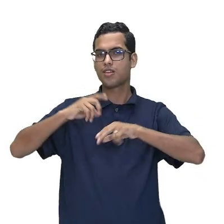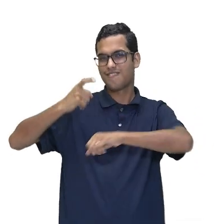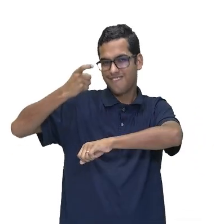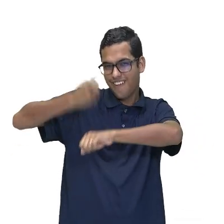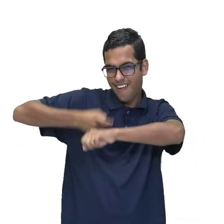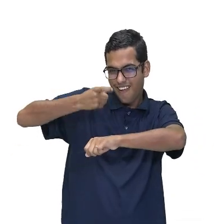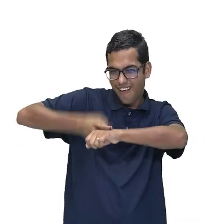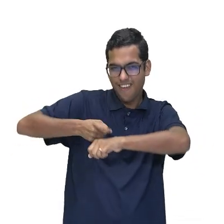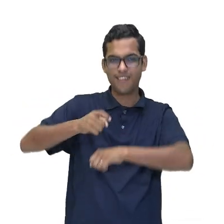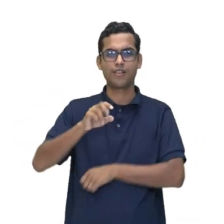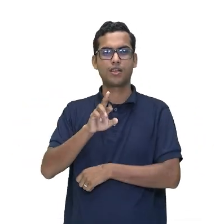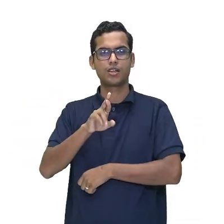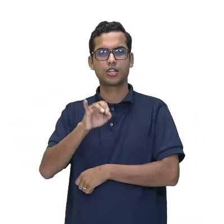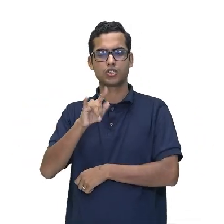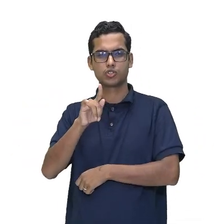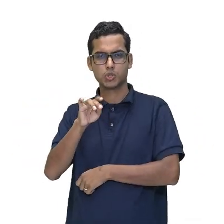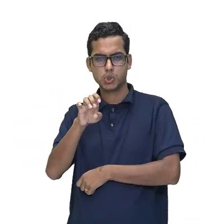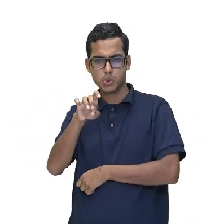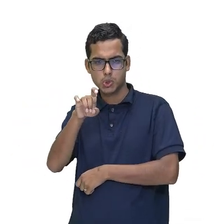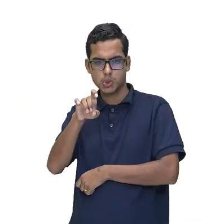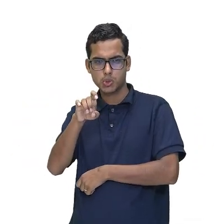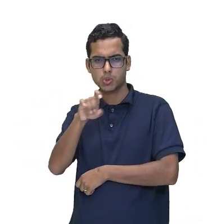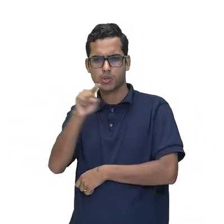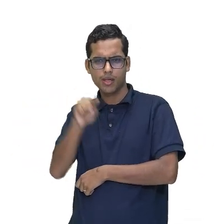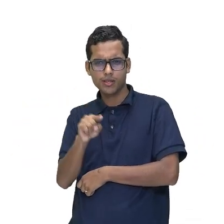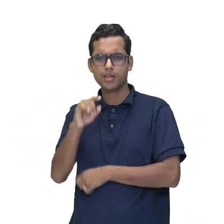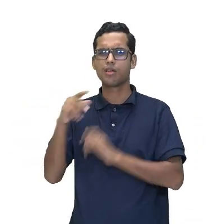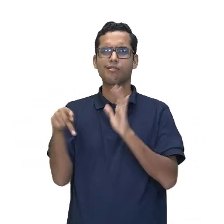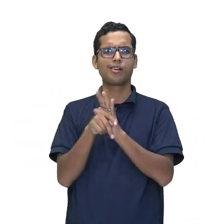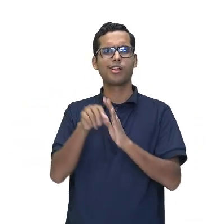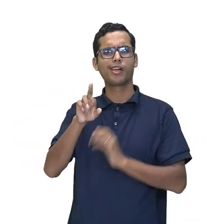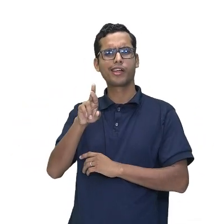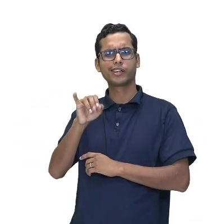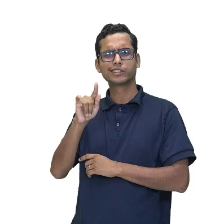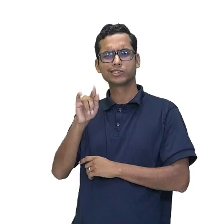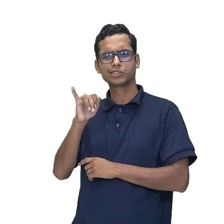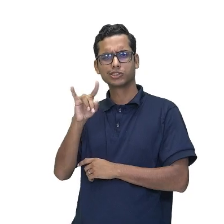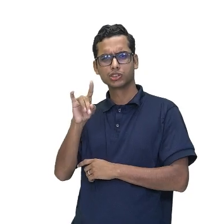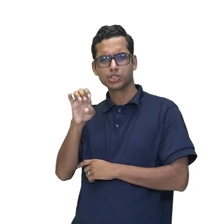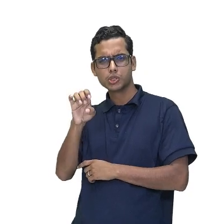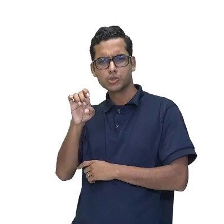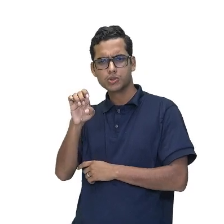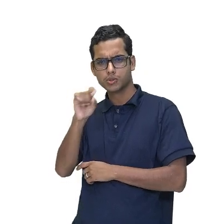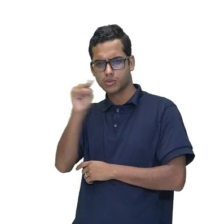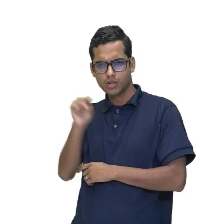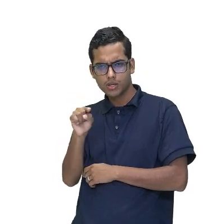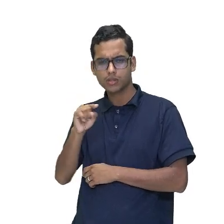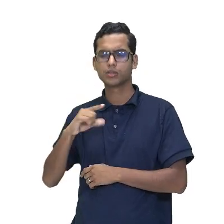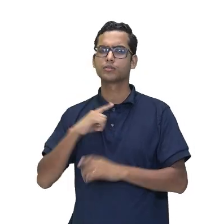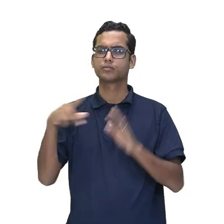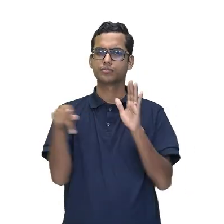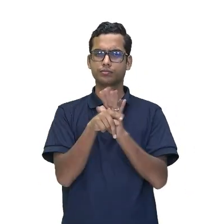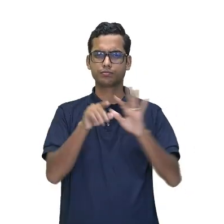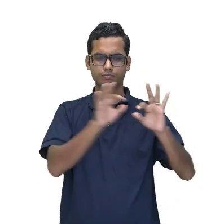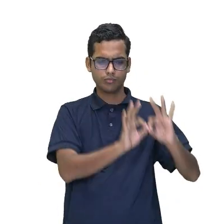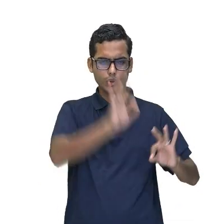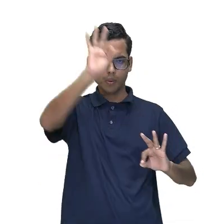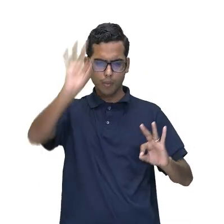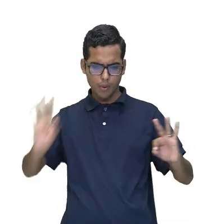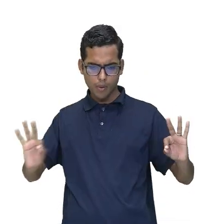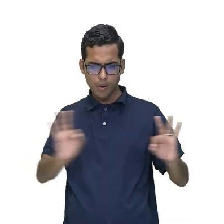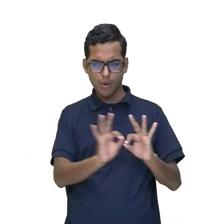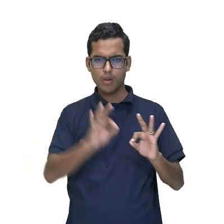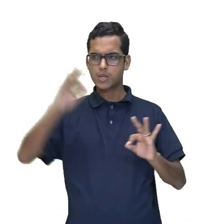A rigidez do triângulo é a sua característica mais notável. A forma não se deforma sob pressão, o que a